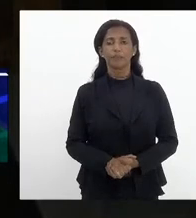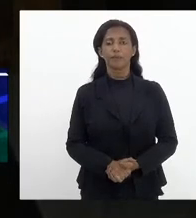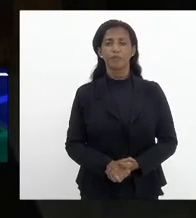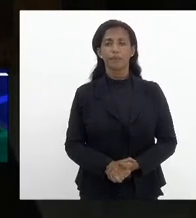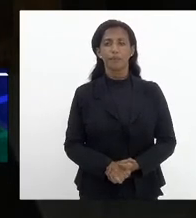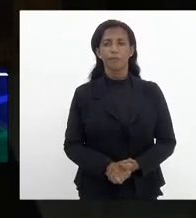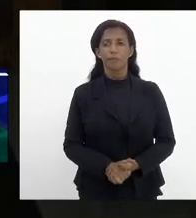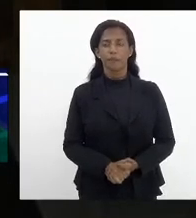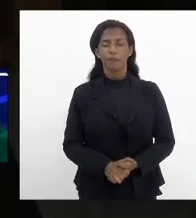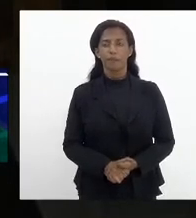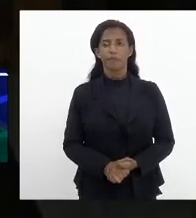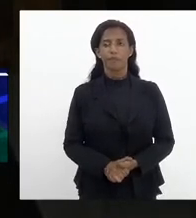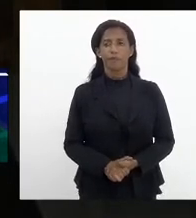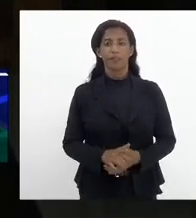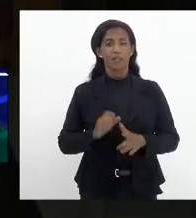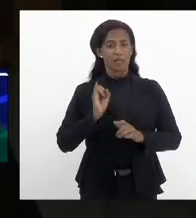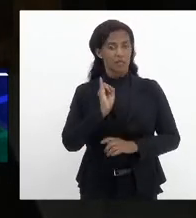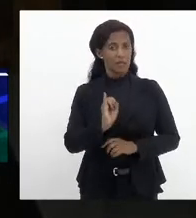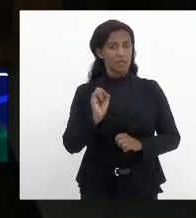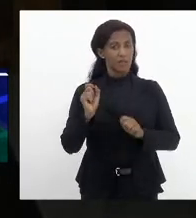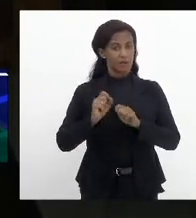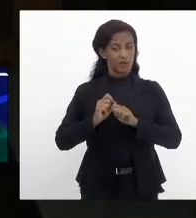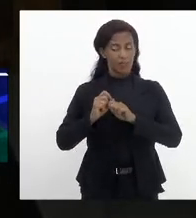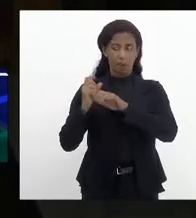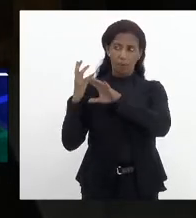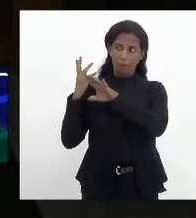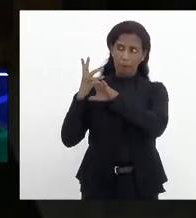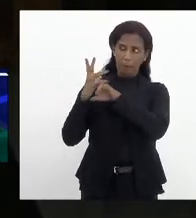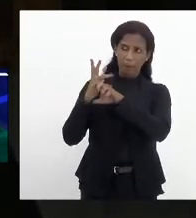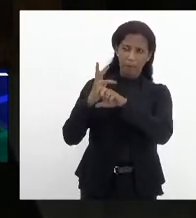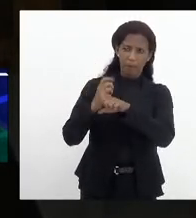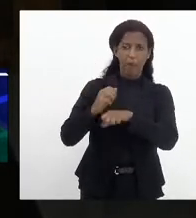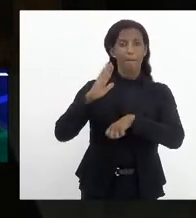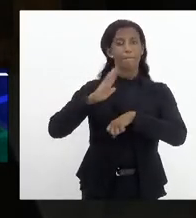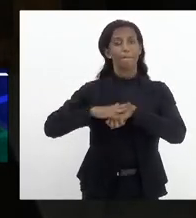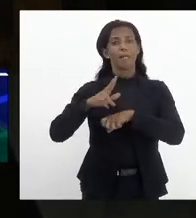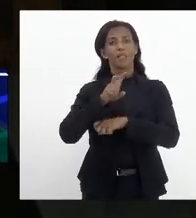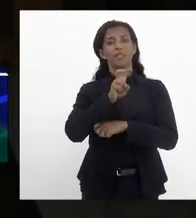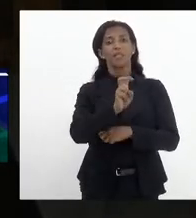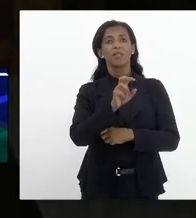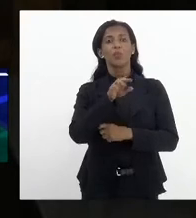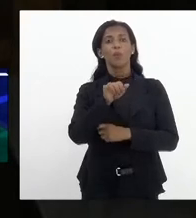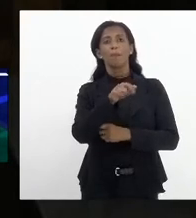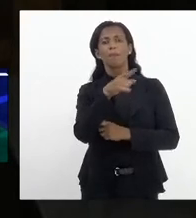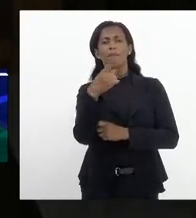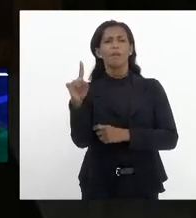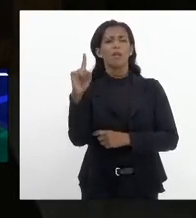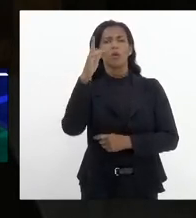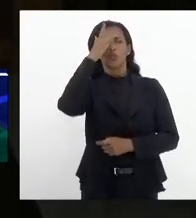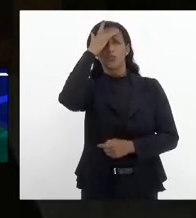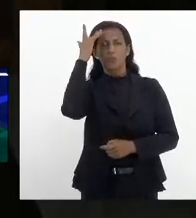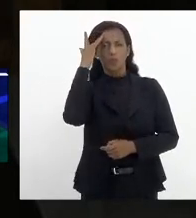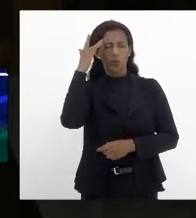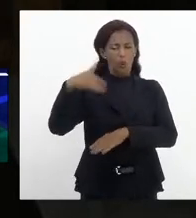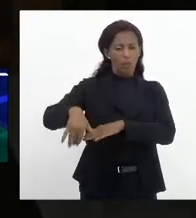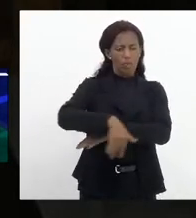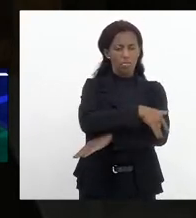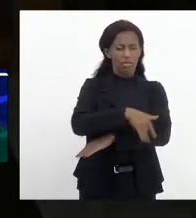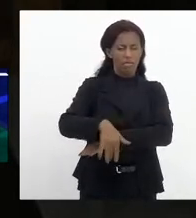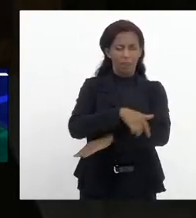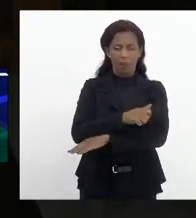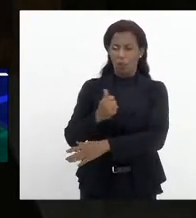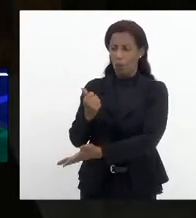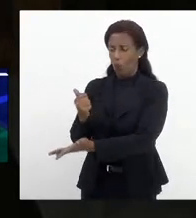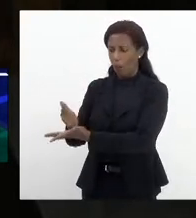pois se fizermos as contas de mais de 5 milhões de pessoas na rua consumindo nos